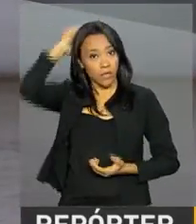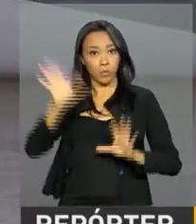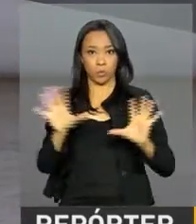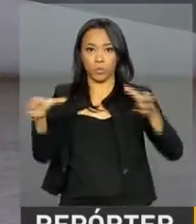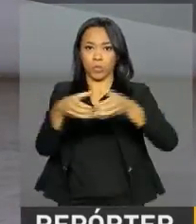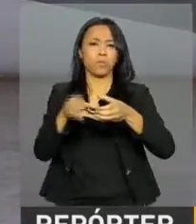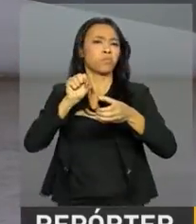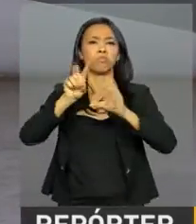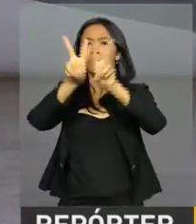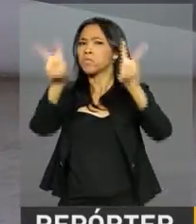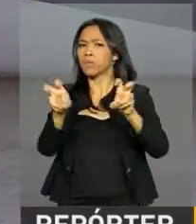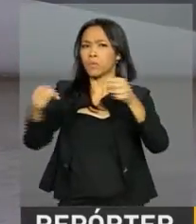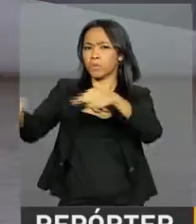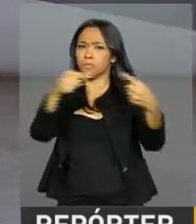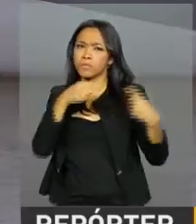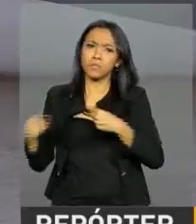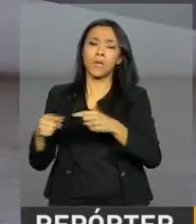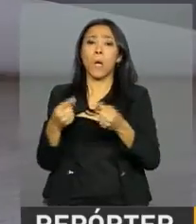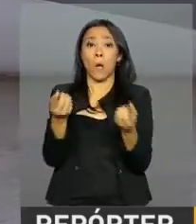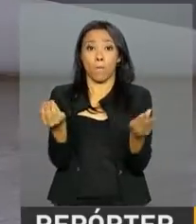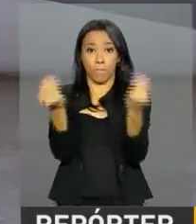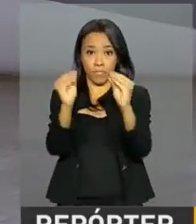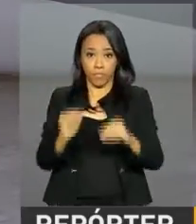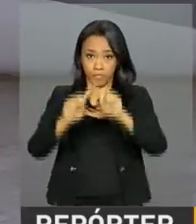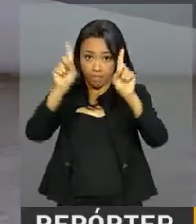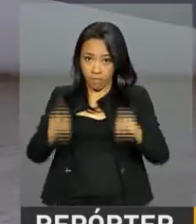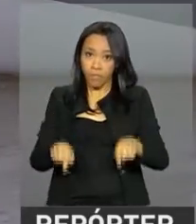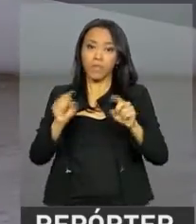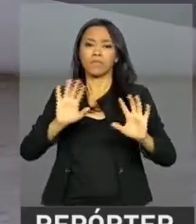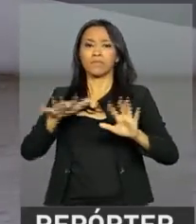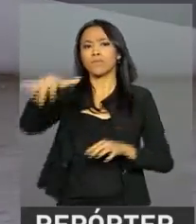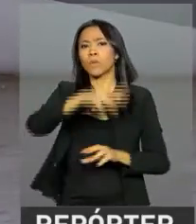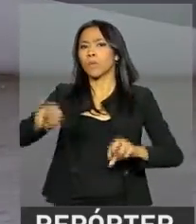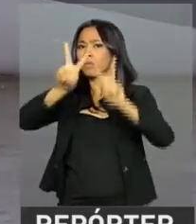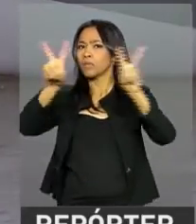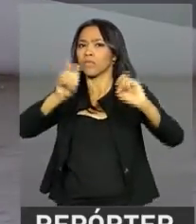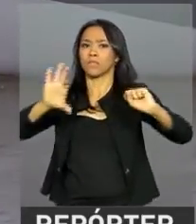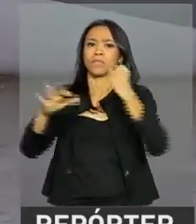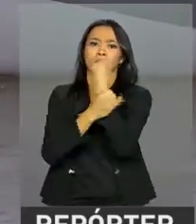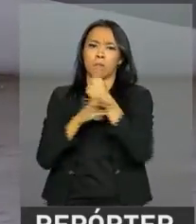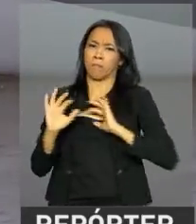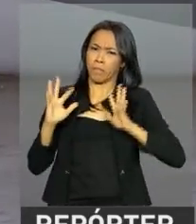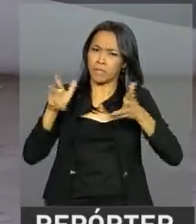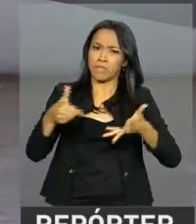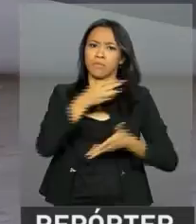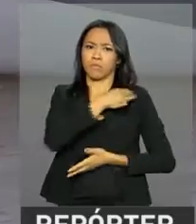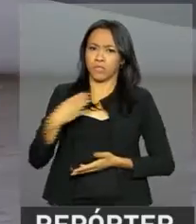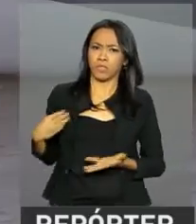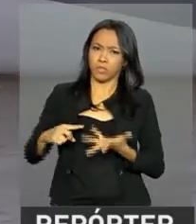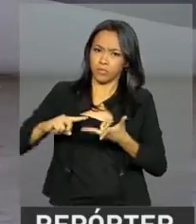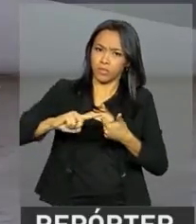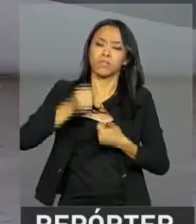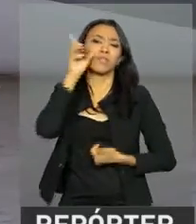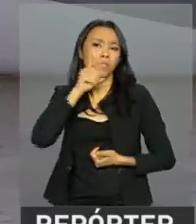governo eles discutem a elaboração de um plano nacional de segurança pública participam ministros e parlamentares na abertura do encontro